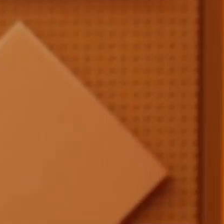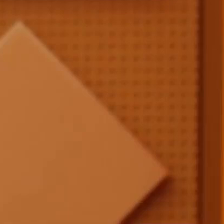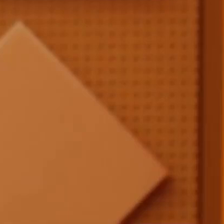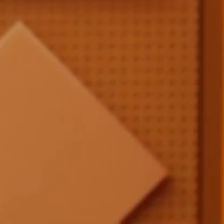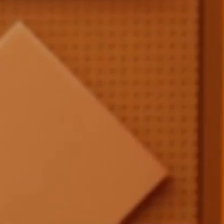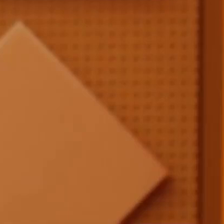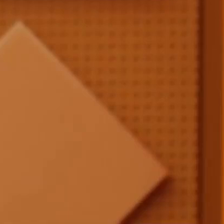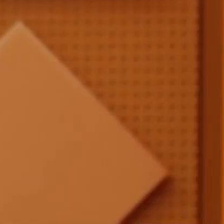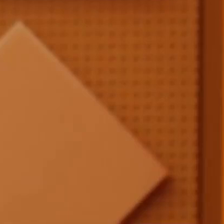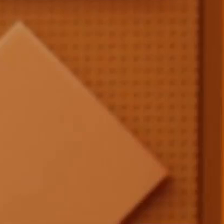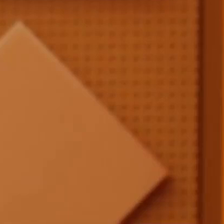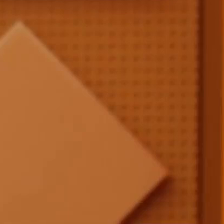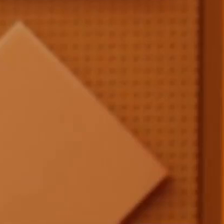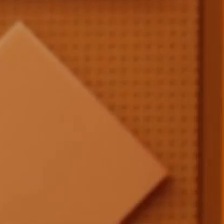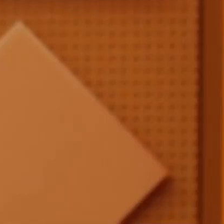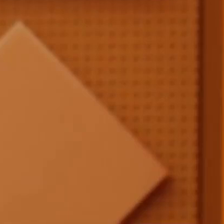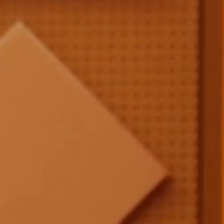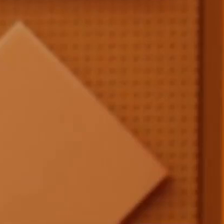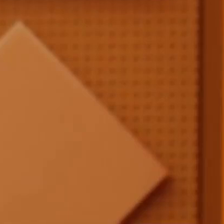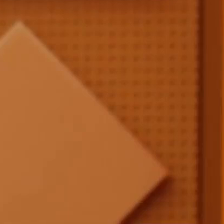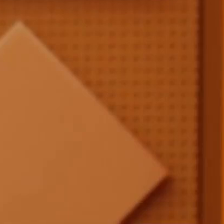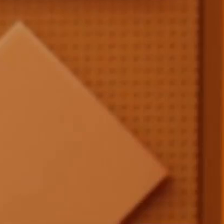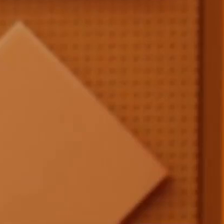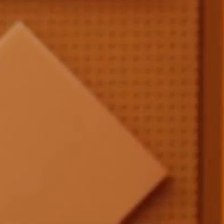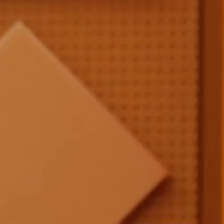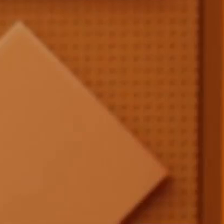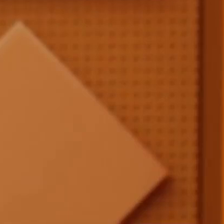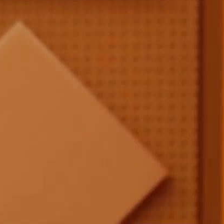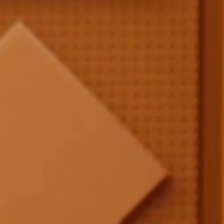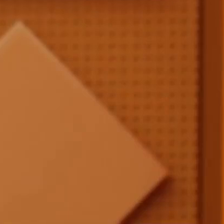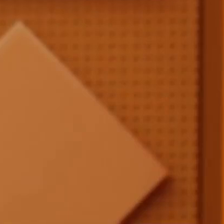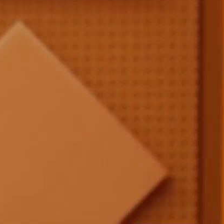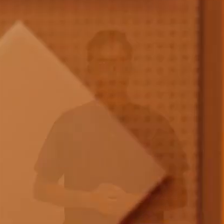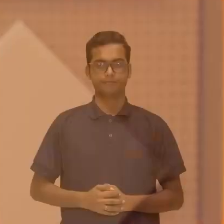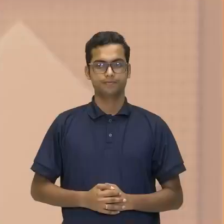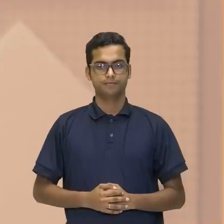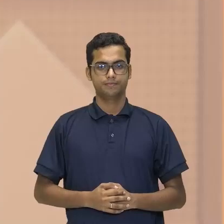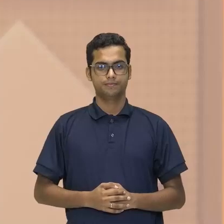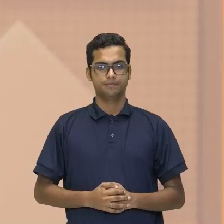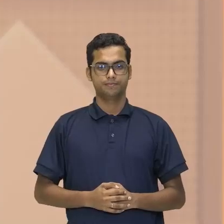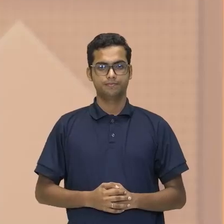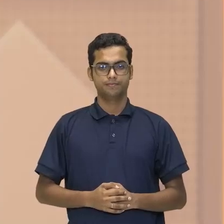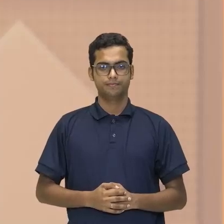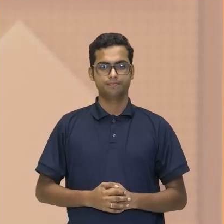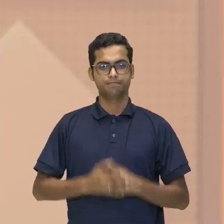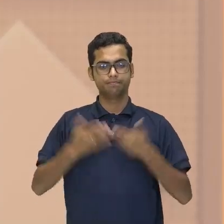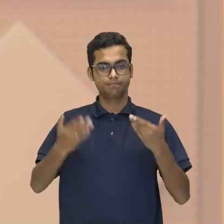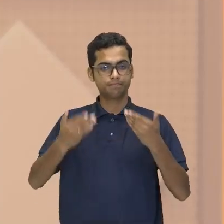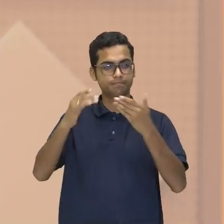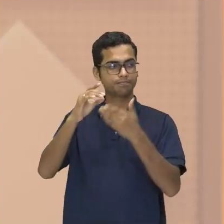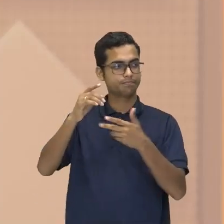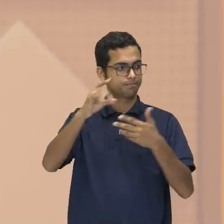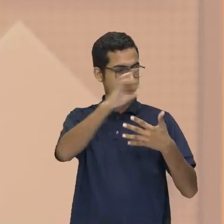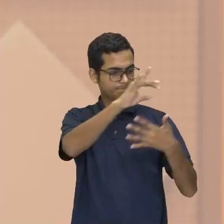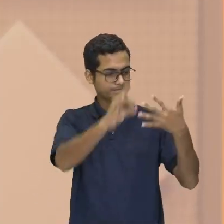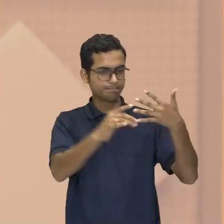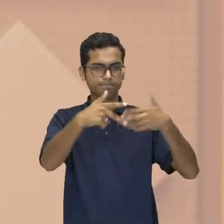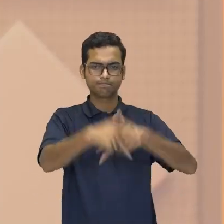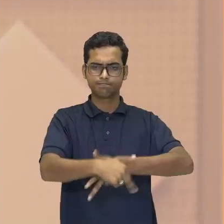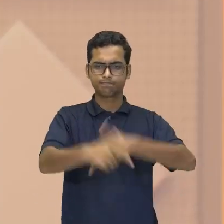não havia essa questão de fraternidade entre as etnias africanas. Cada etnia defendia o seu